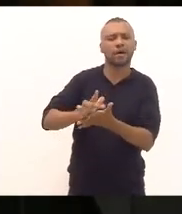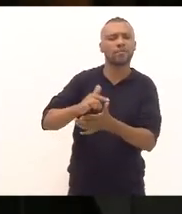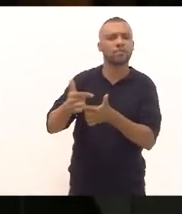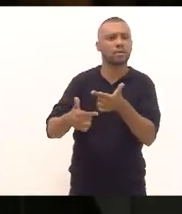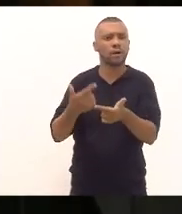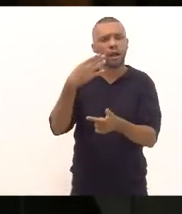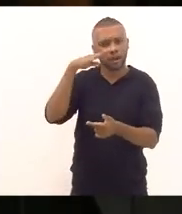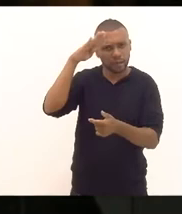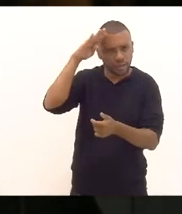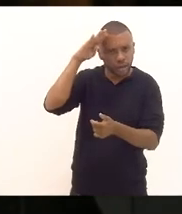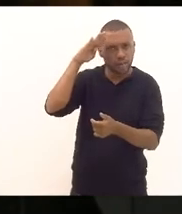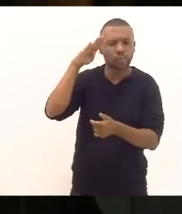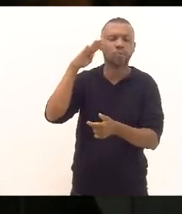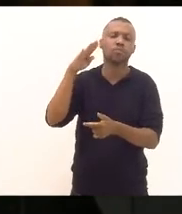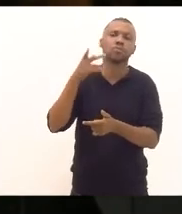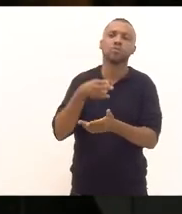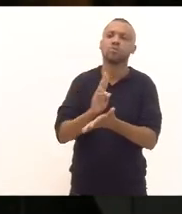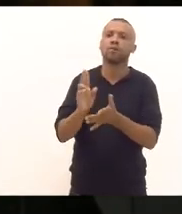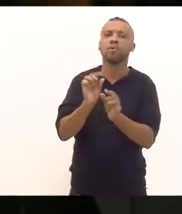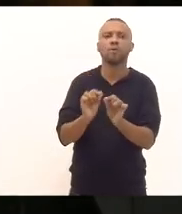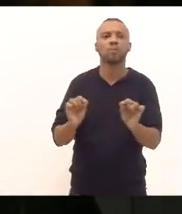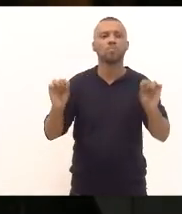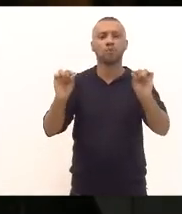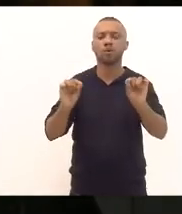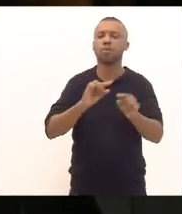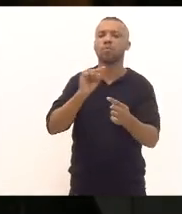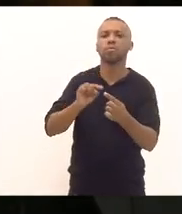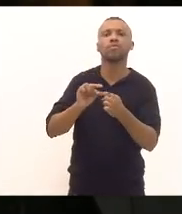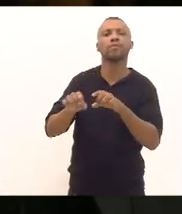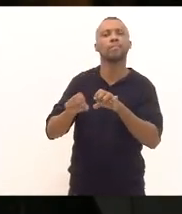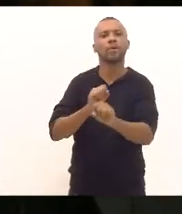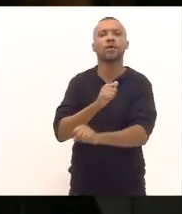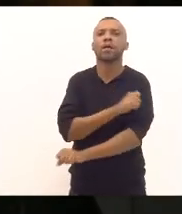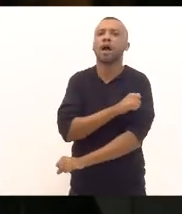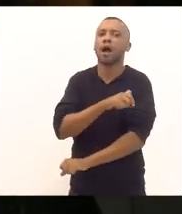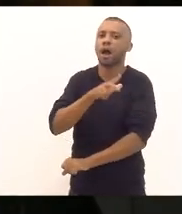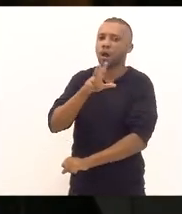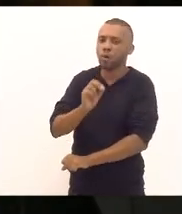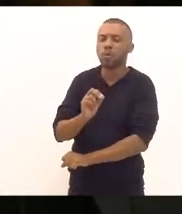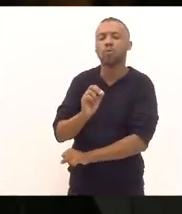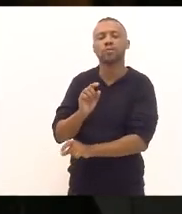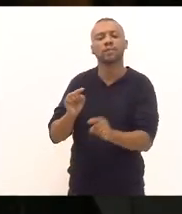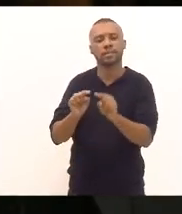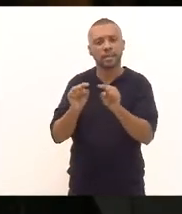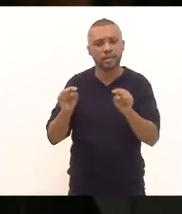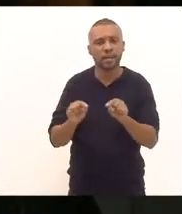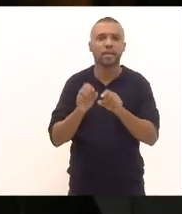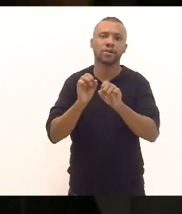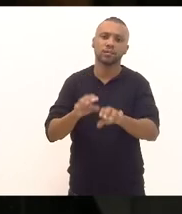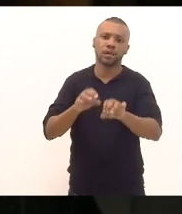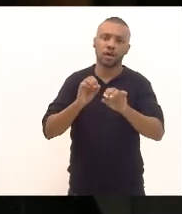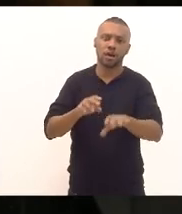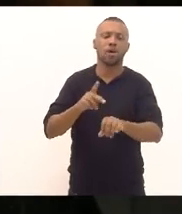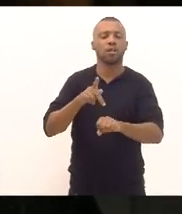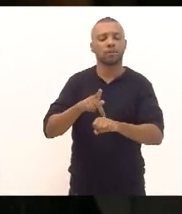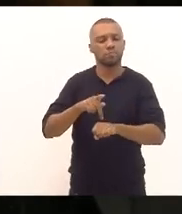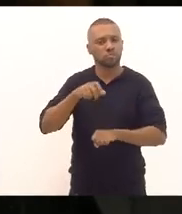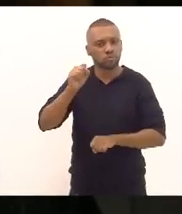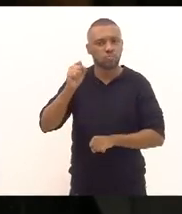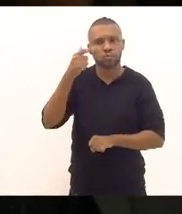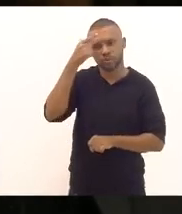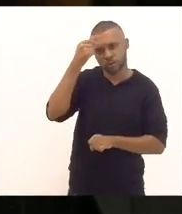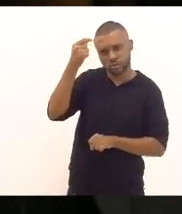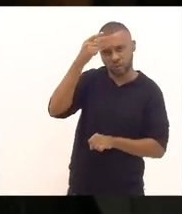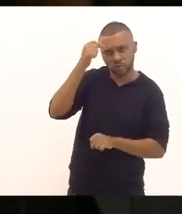atividades acadêmicas universitárias da seja formando alunos em sala de aula na graduação e na pós-graduação seja orientando